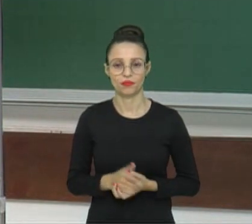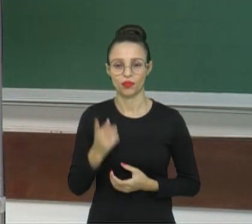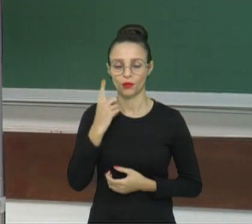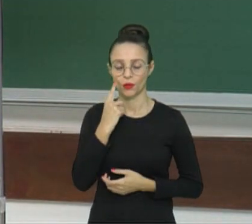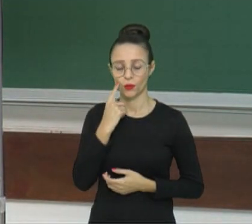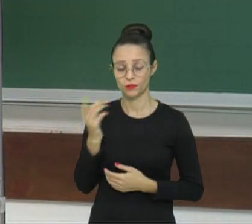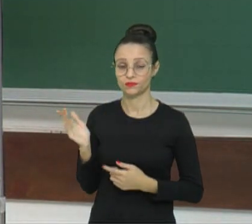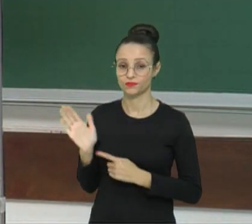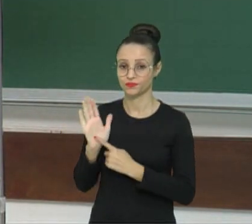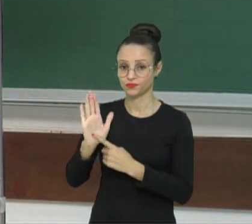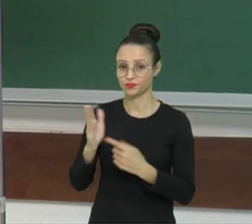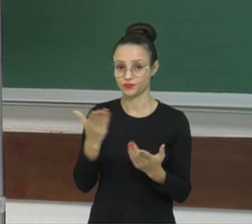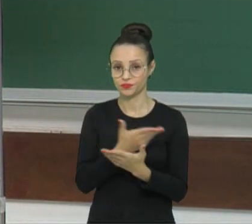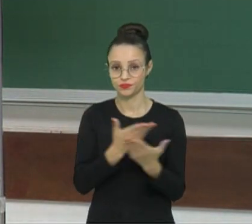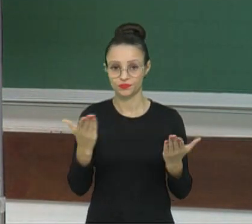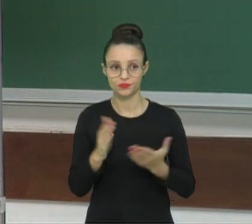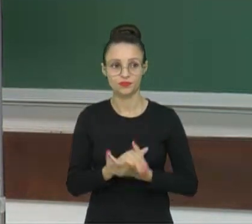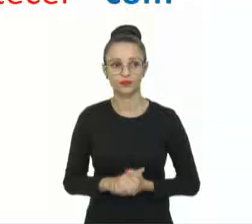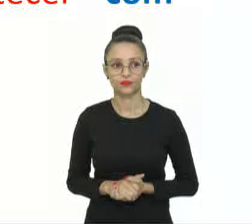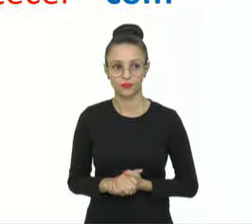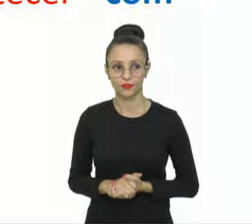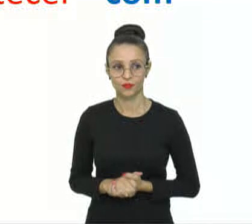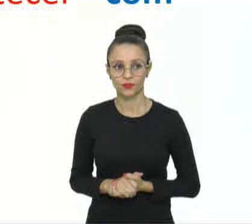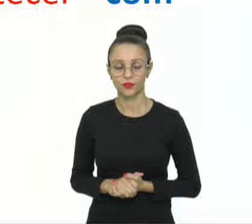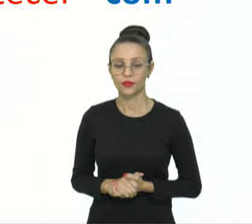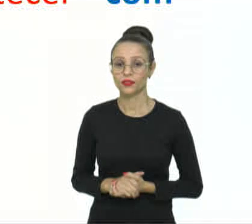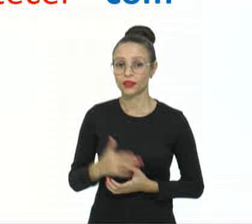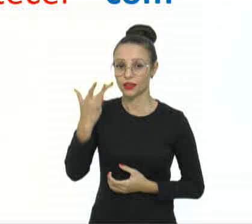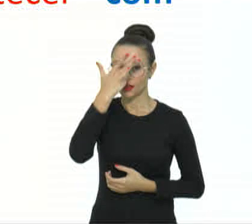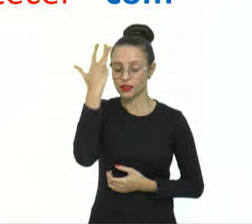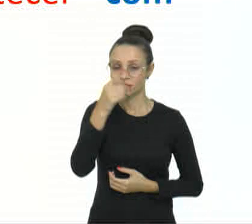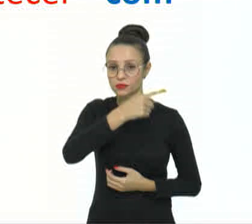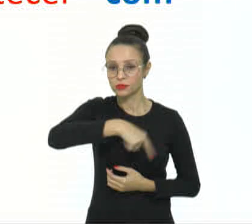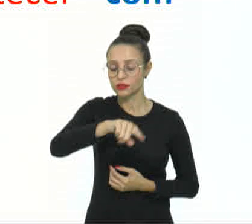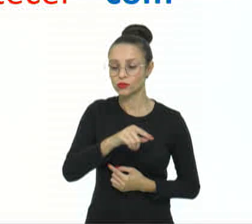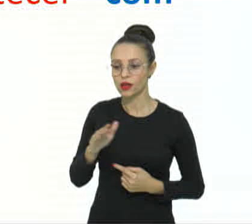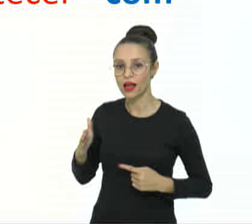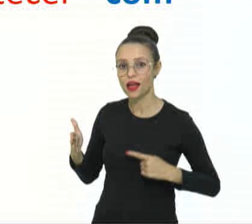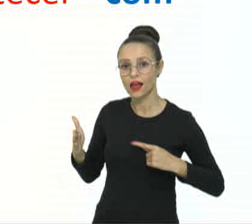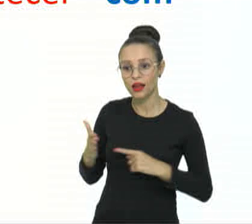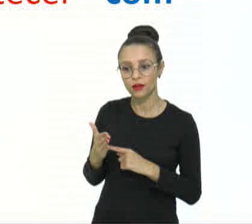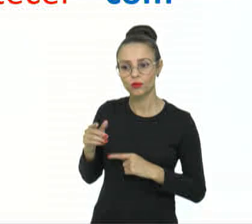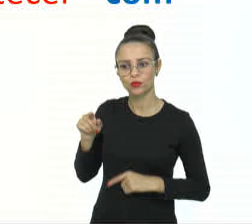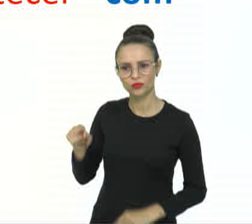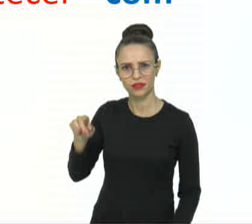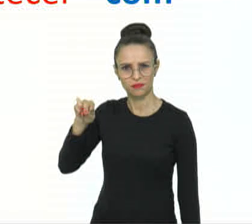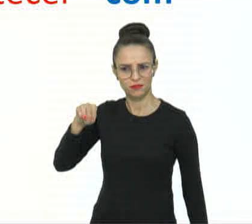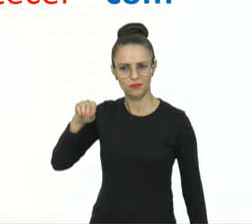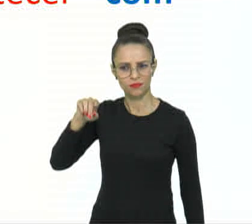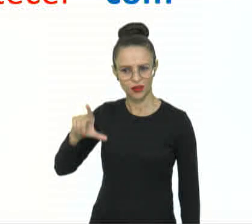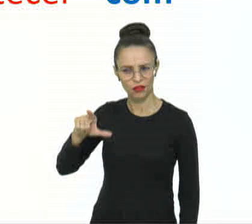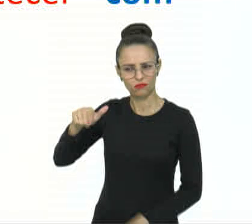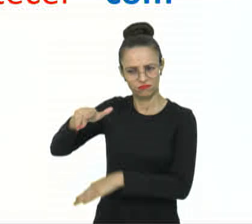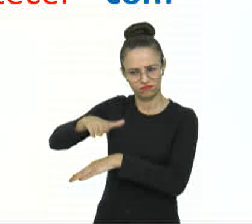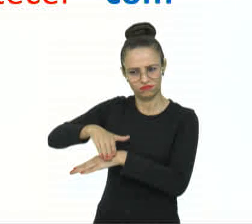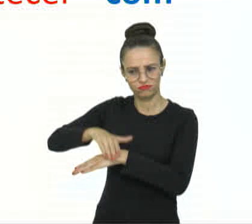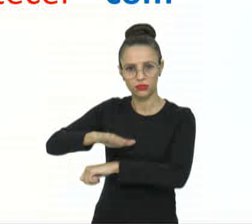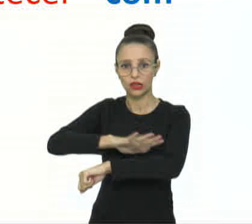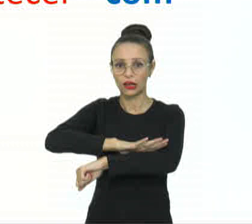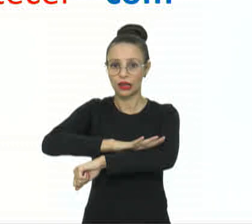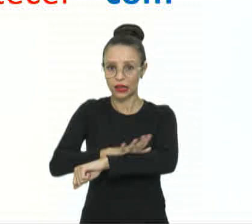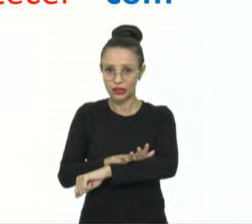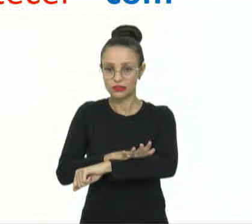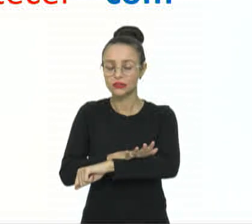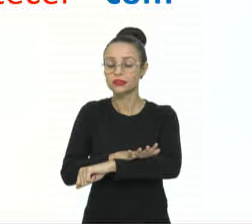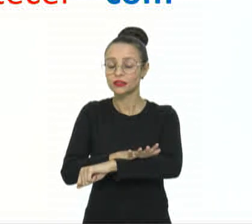para vocês. Então, eu tenho o trecho aqui. Aqueles que acusam a Magalu de racismo reverso. E coloquei também em destaque, com